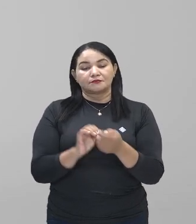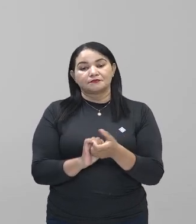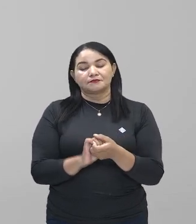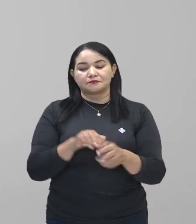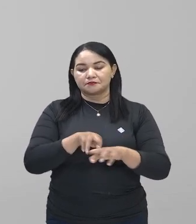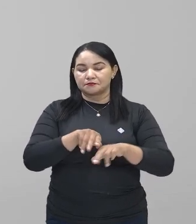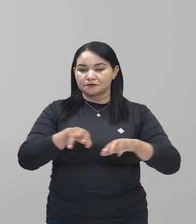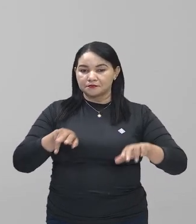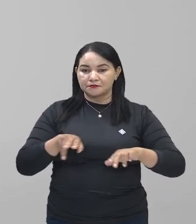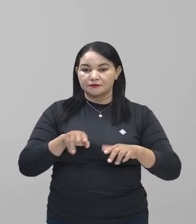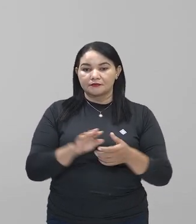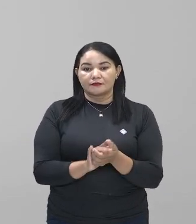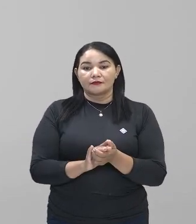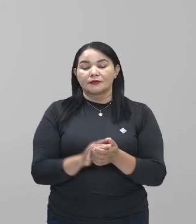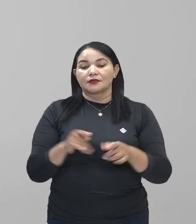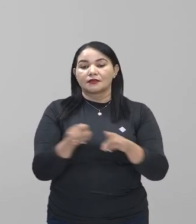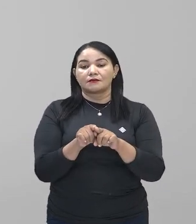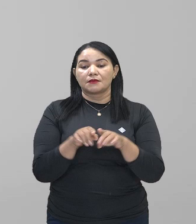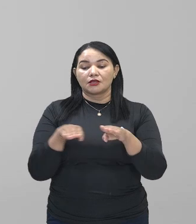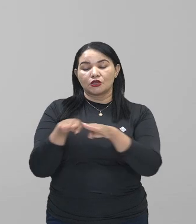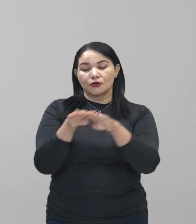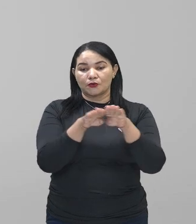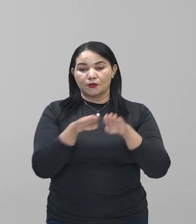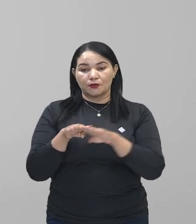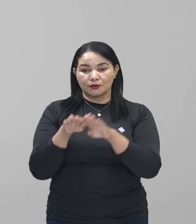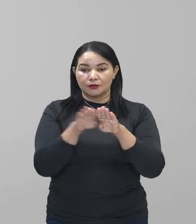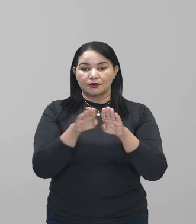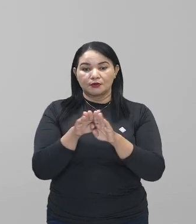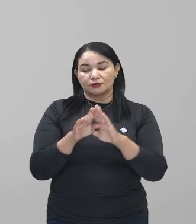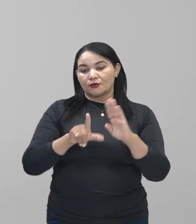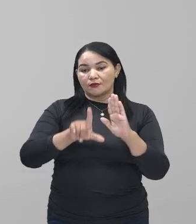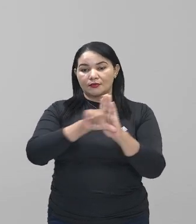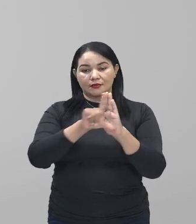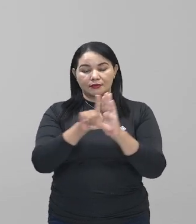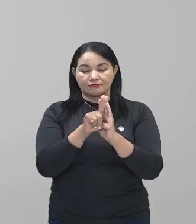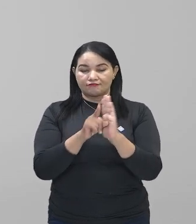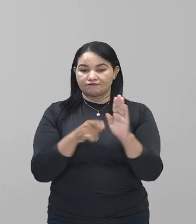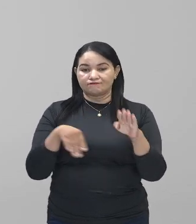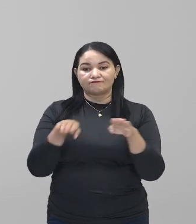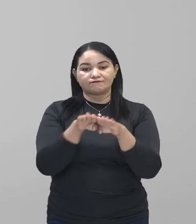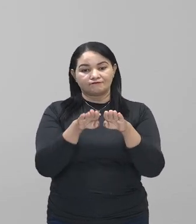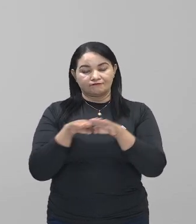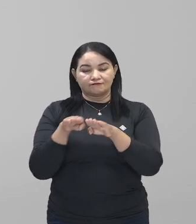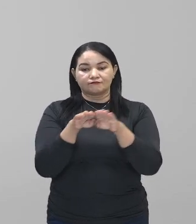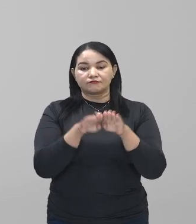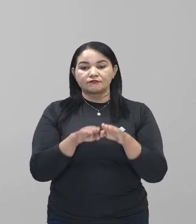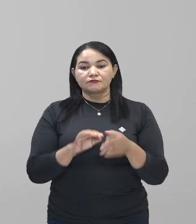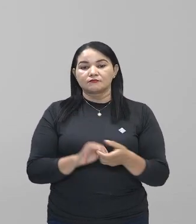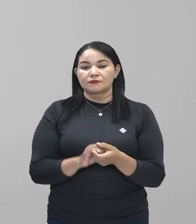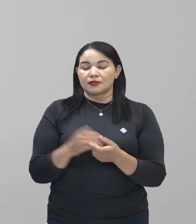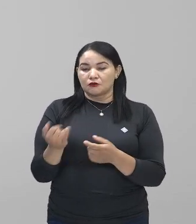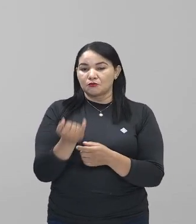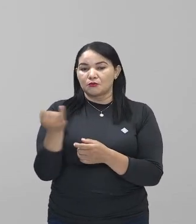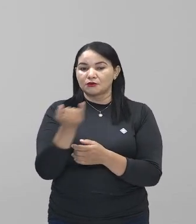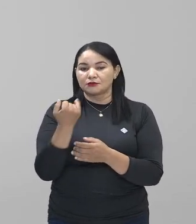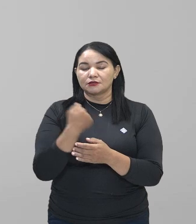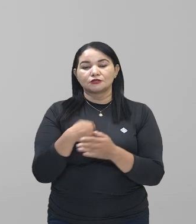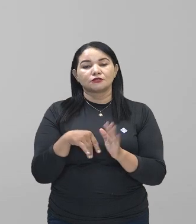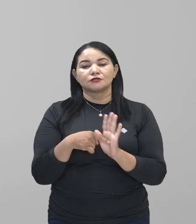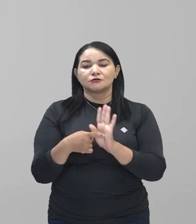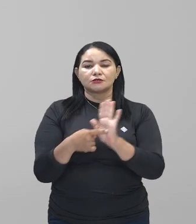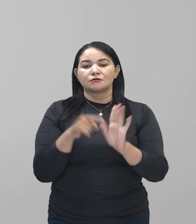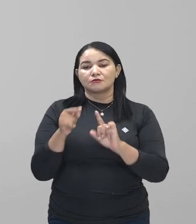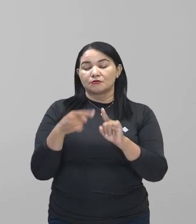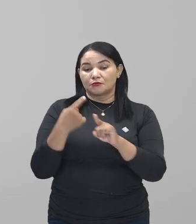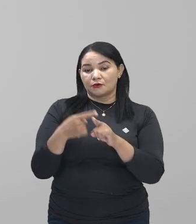A igualdade perante a lei, esse ponto aqui também ele é bem ser destacado, porque será que a lei é igual